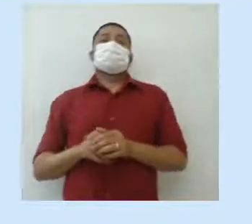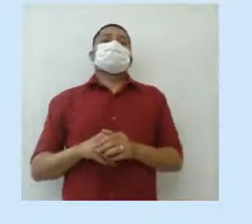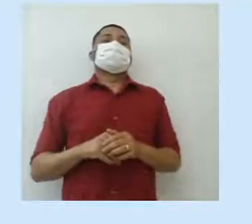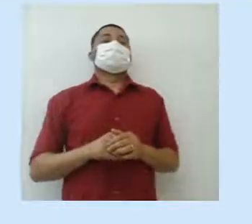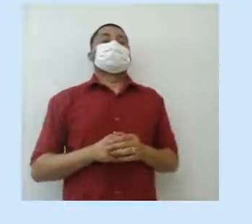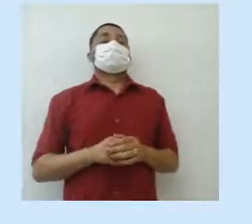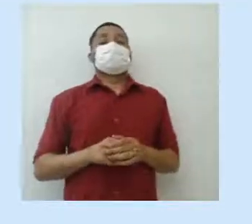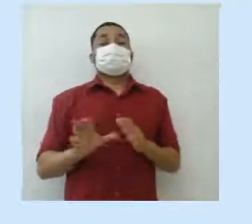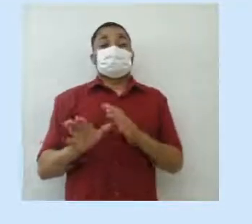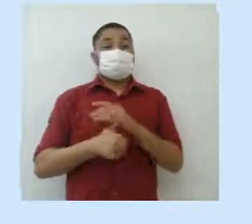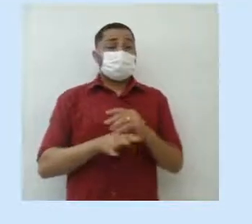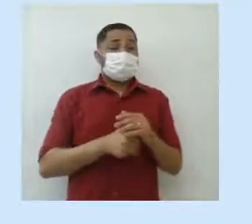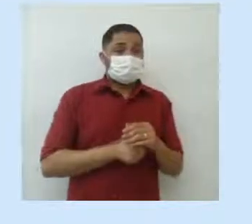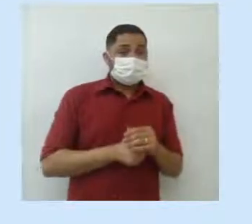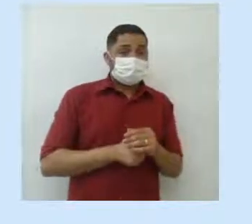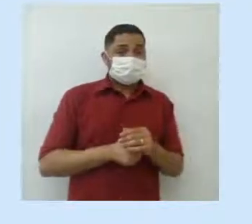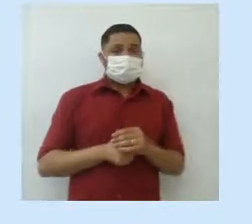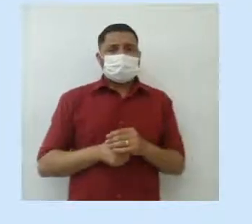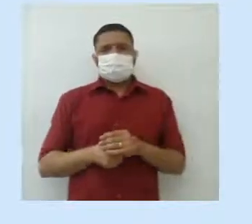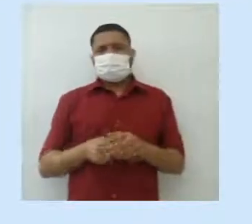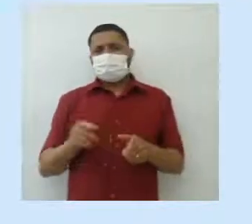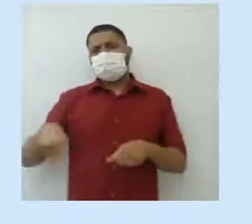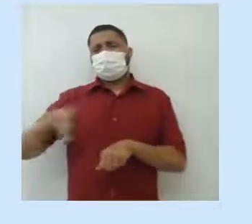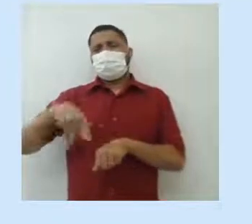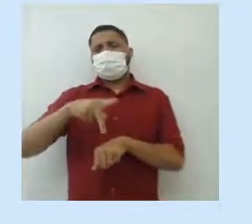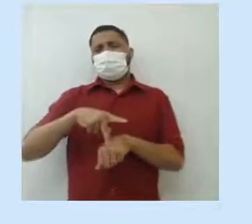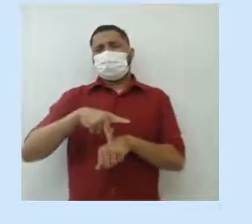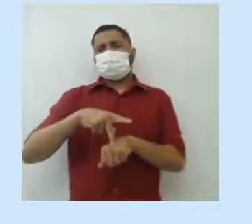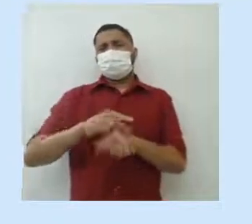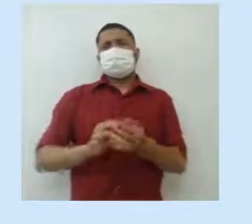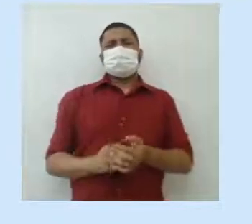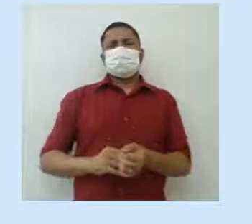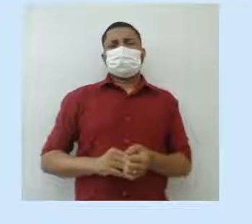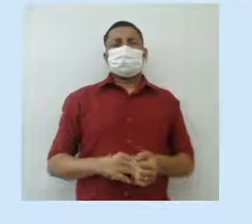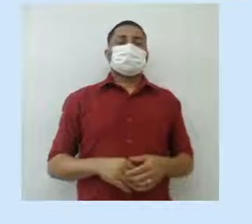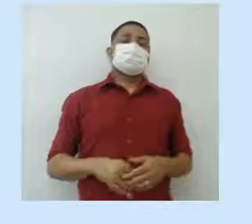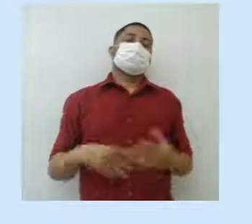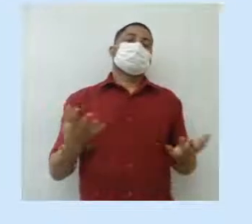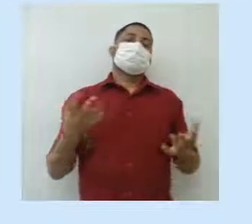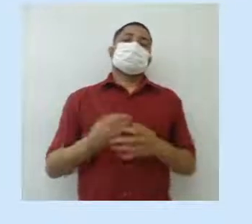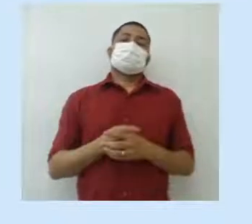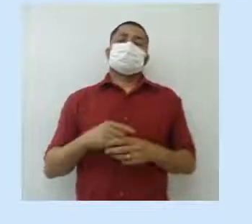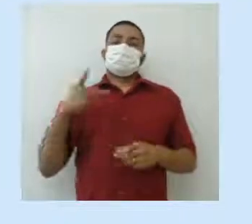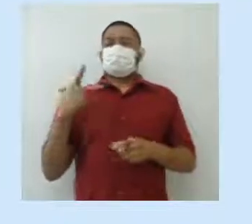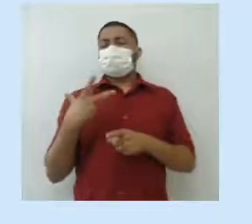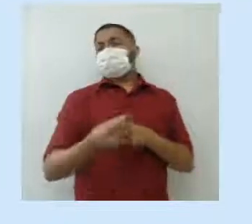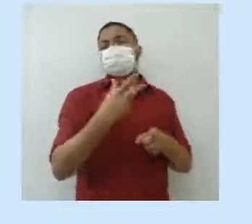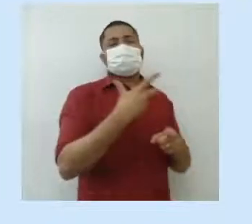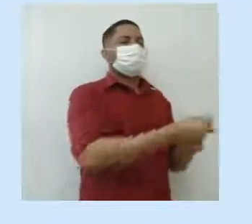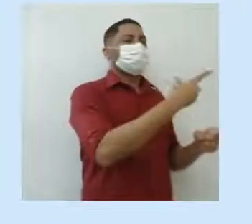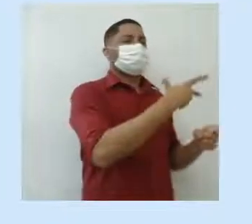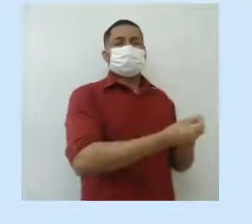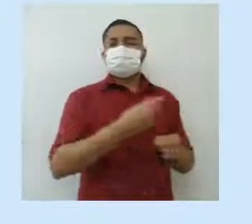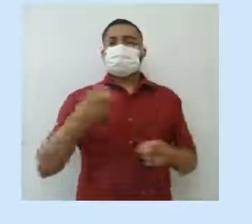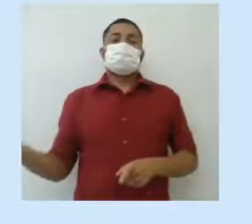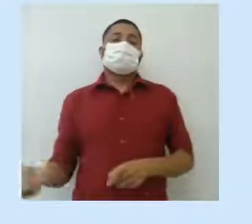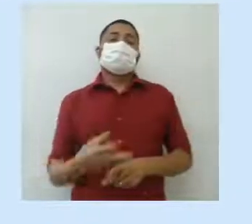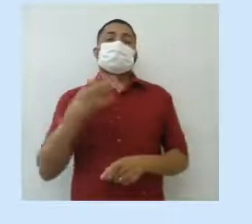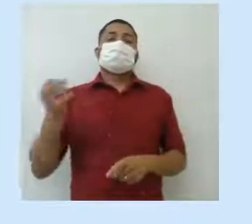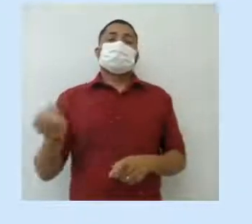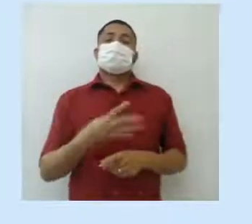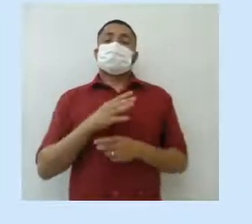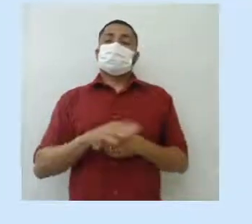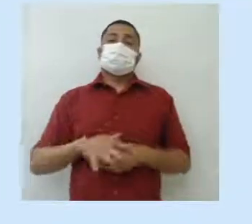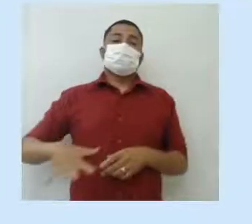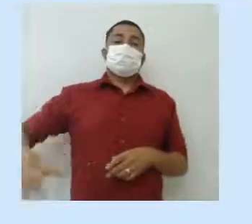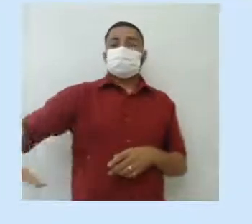né? Vendidos a essas grandes potências que desbravavam, né? Que conquistavam